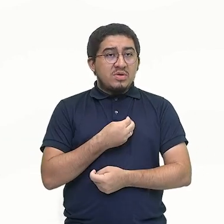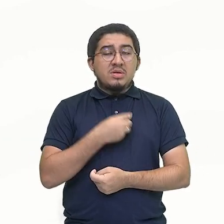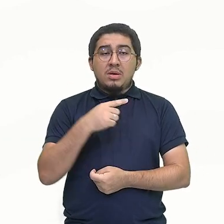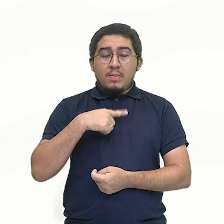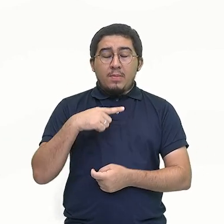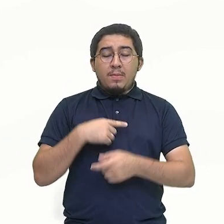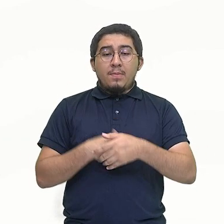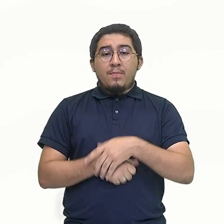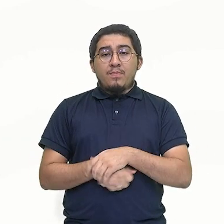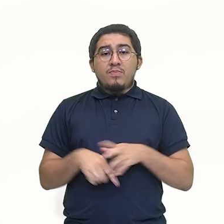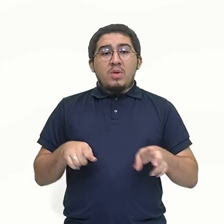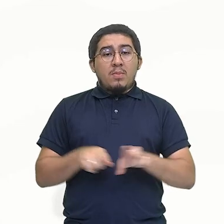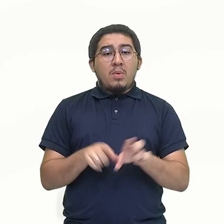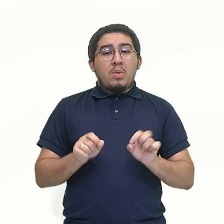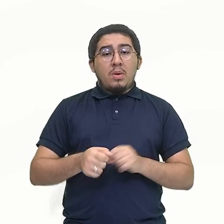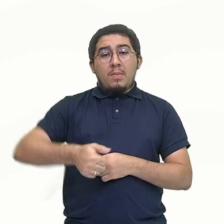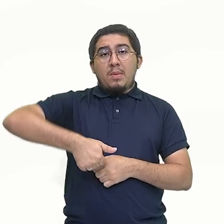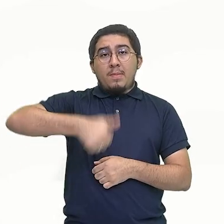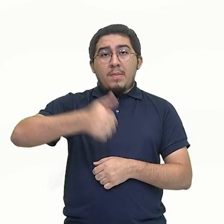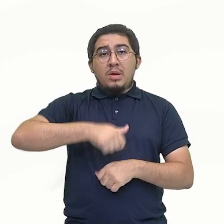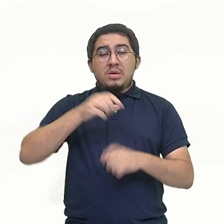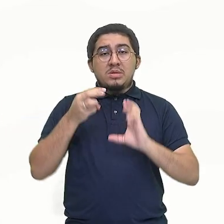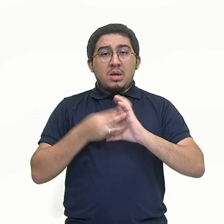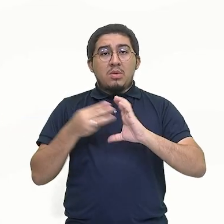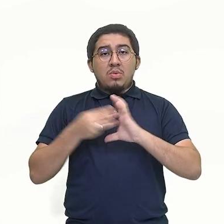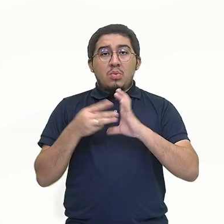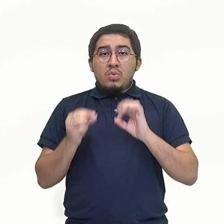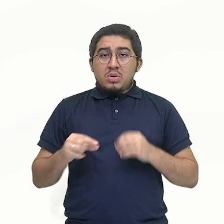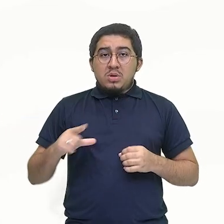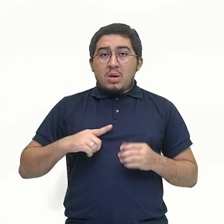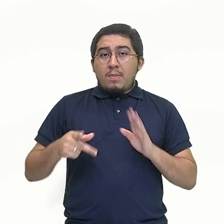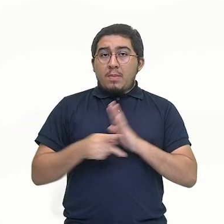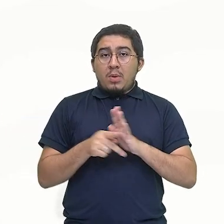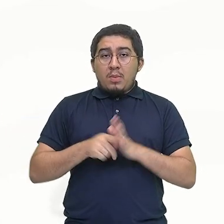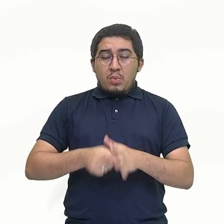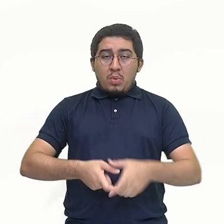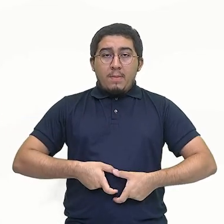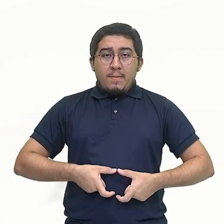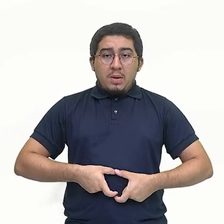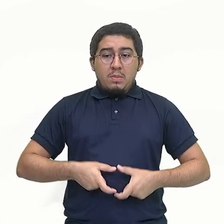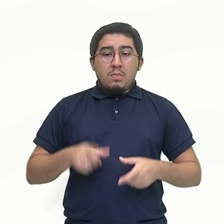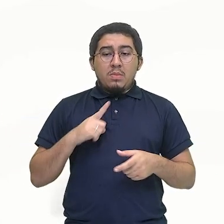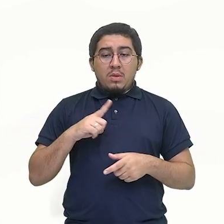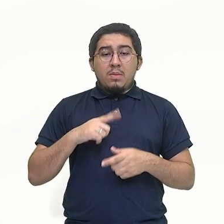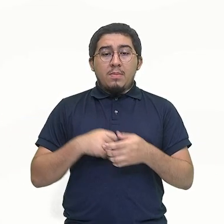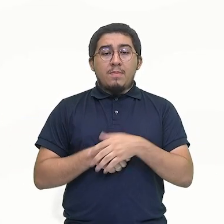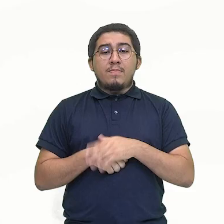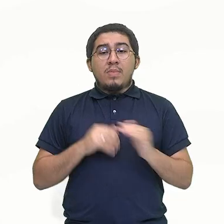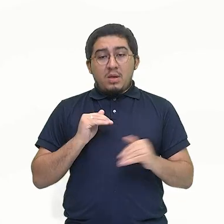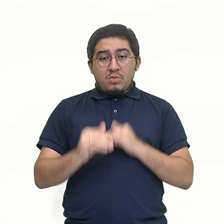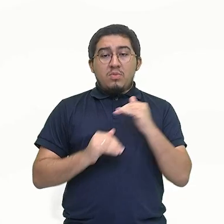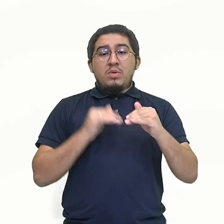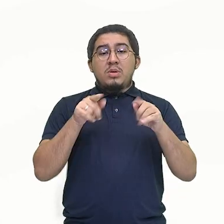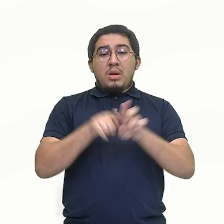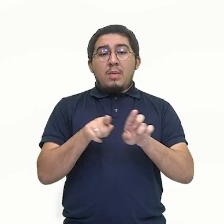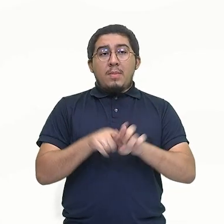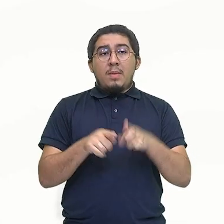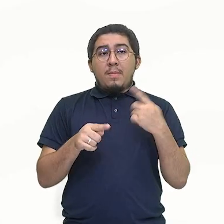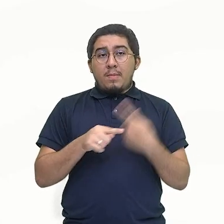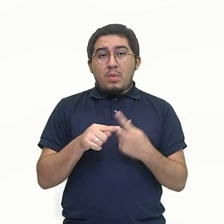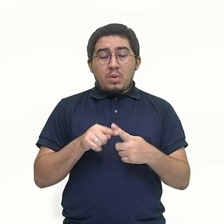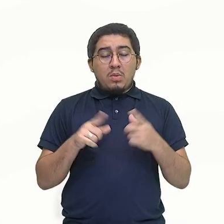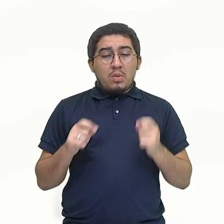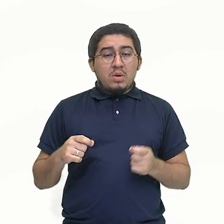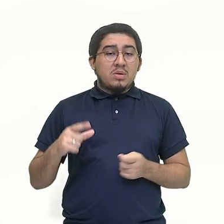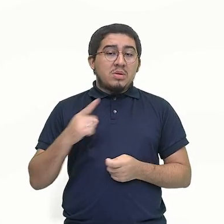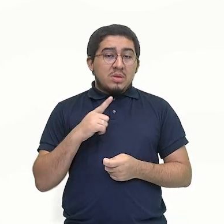E também as primeiras células embrionárias, que estão ali se desenvolvendo, pois ela vai